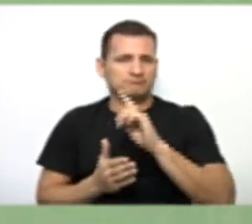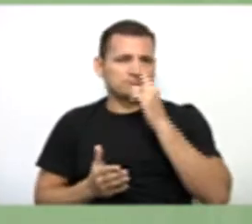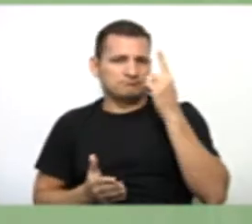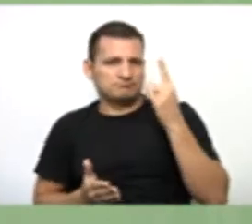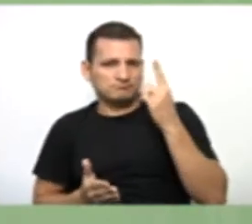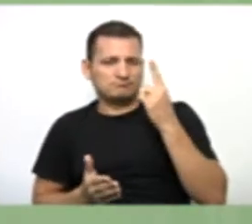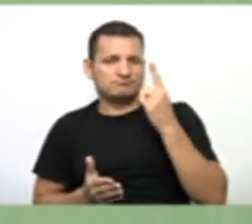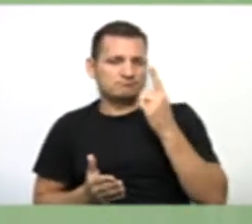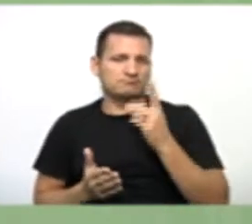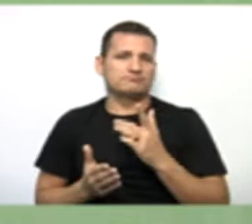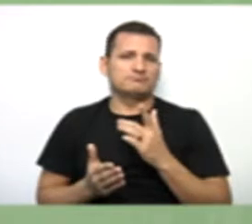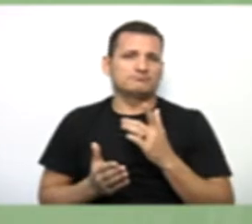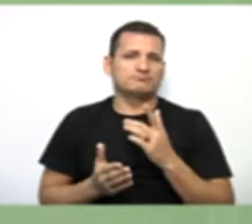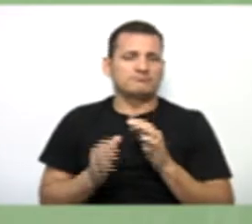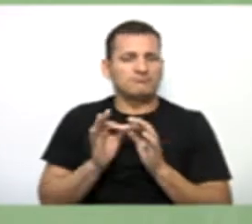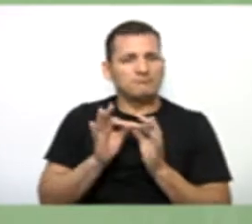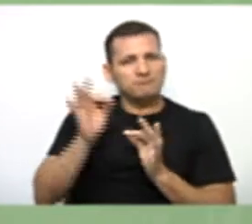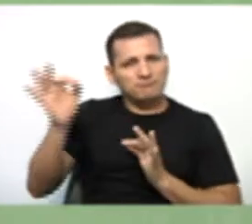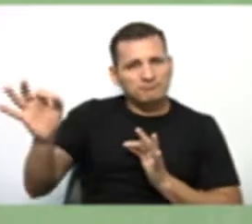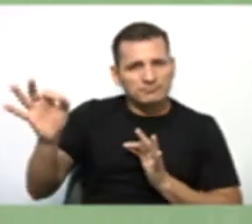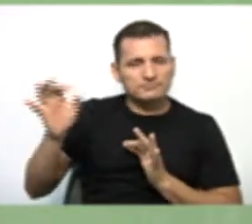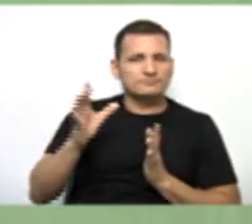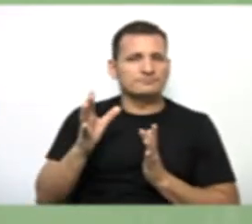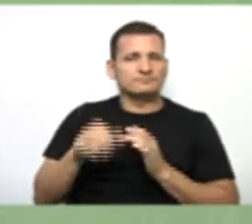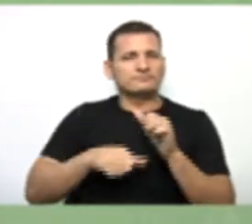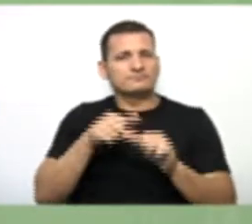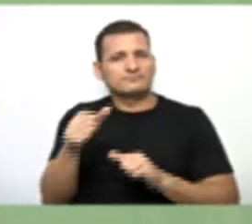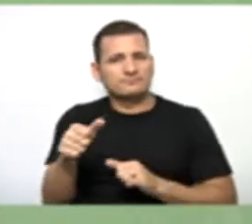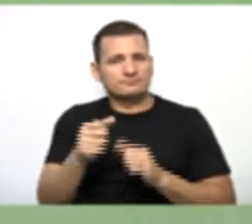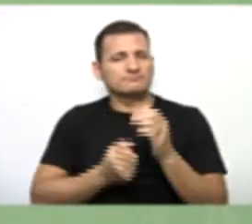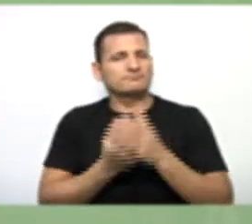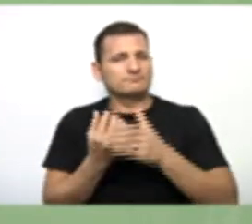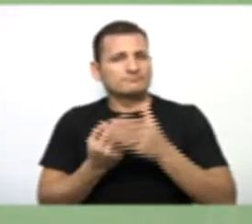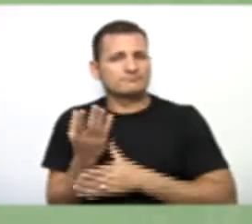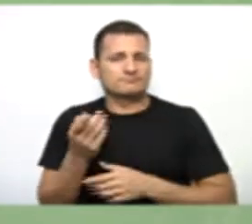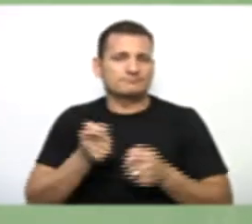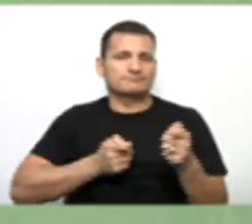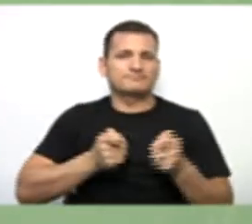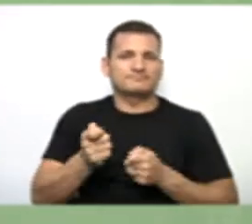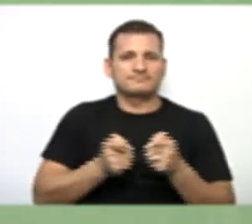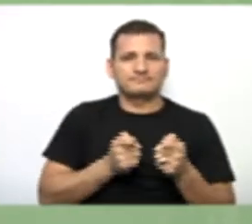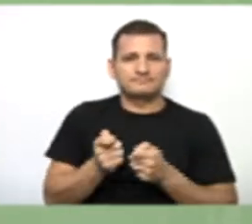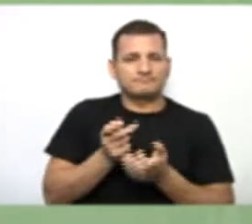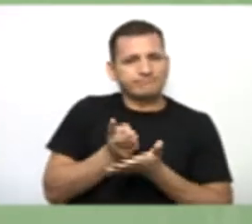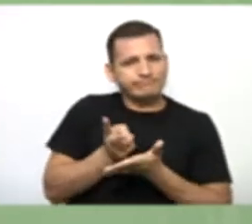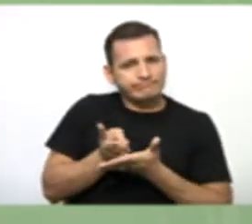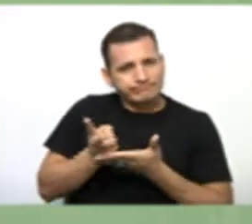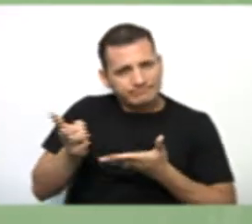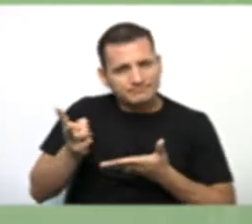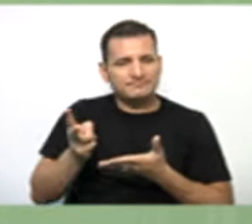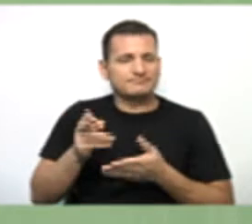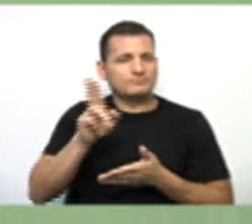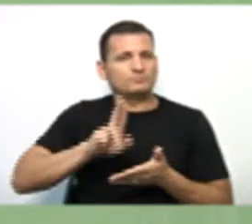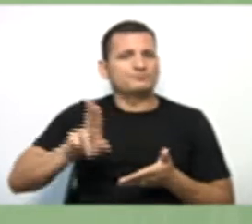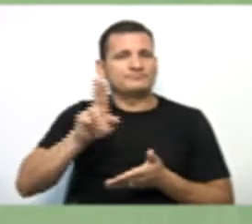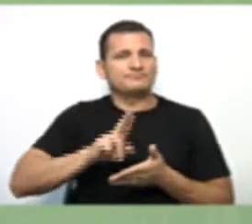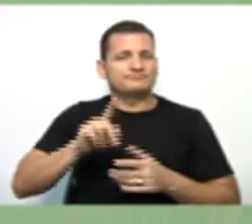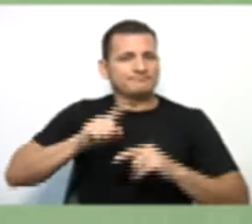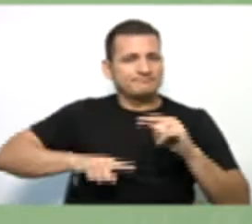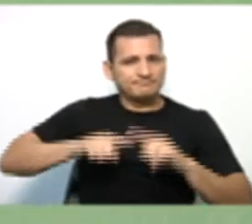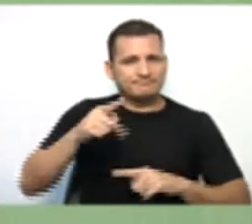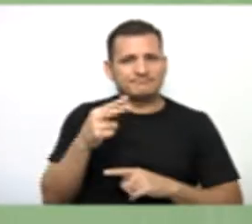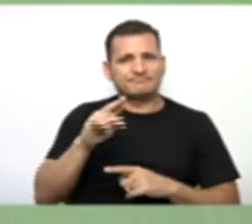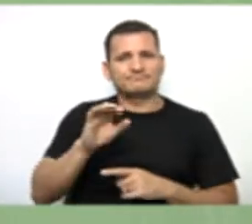inventar, projetar, transformar, produzir, controlar, manter e usar